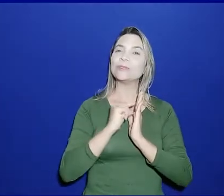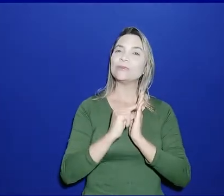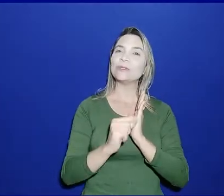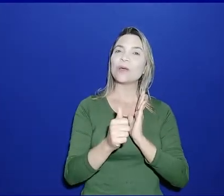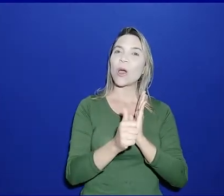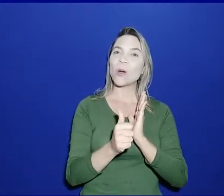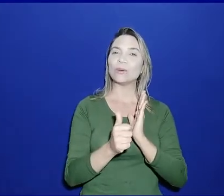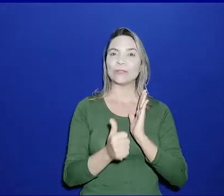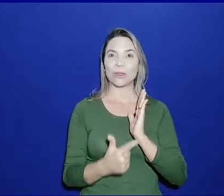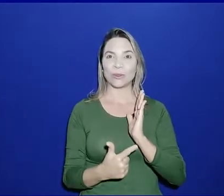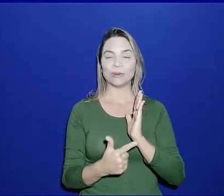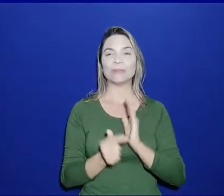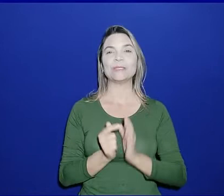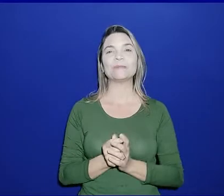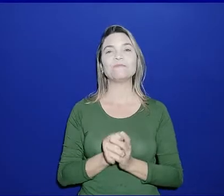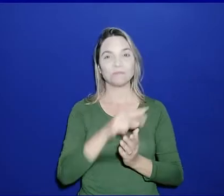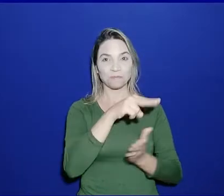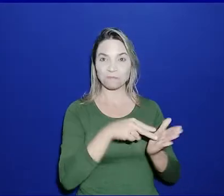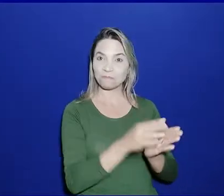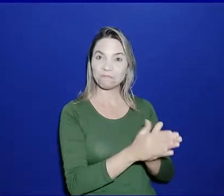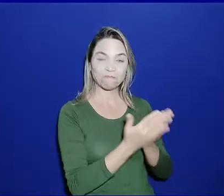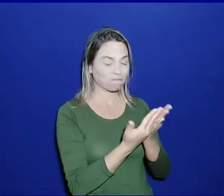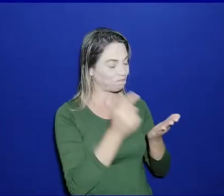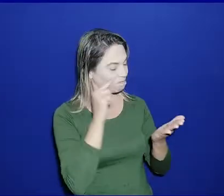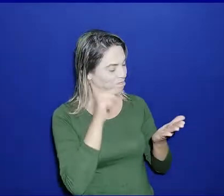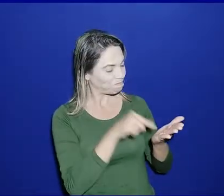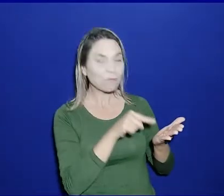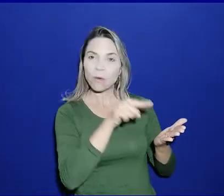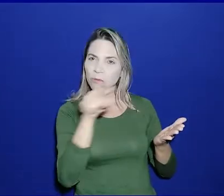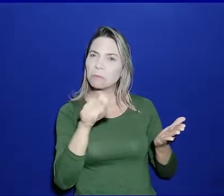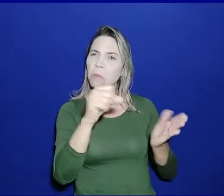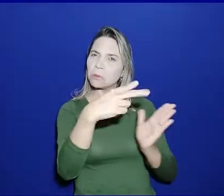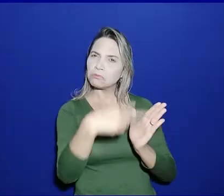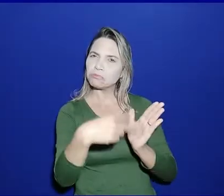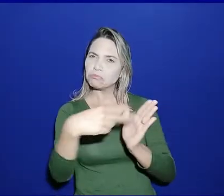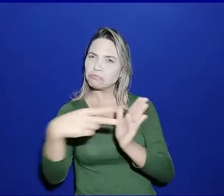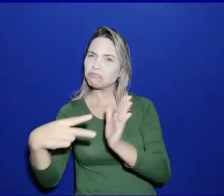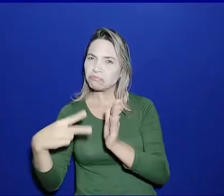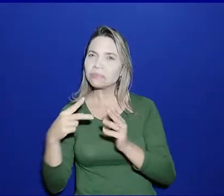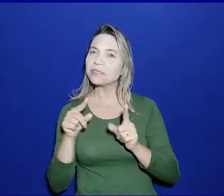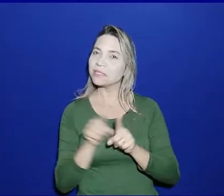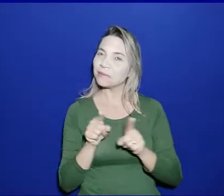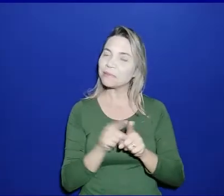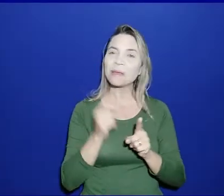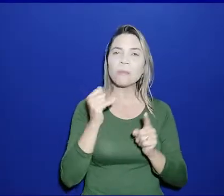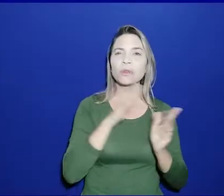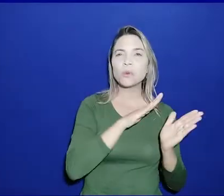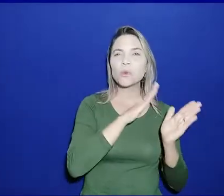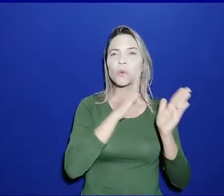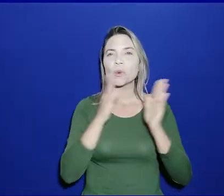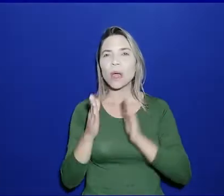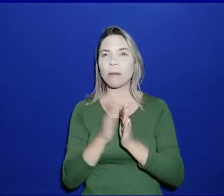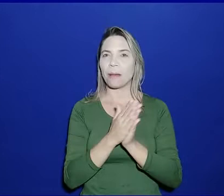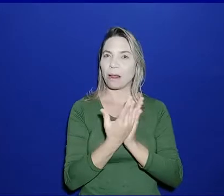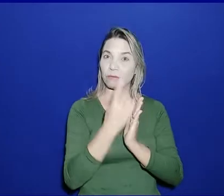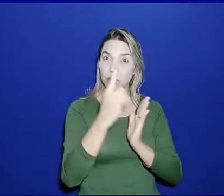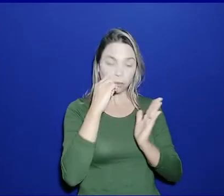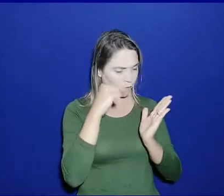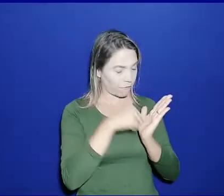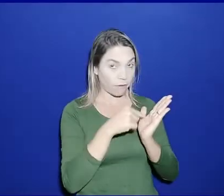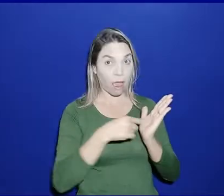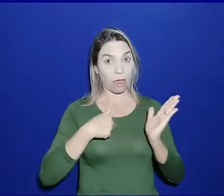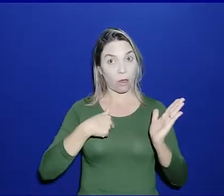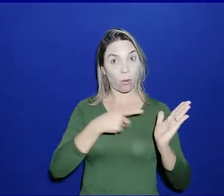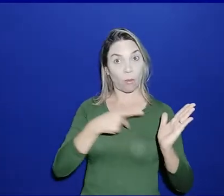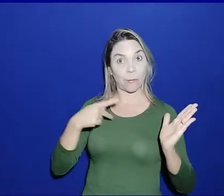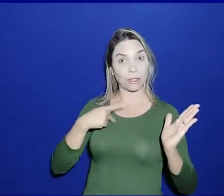versos 11 e 12. Abra sua Bíblia, acompanhe durante toda a exposição da palavra de Deus. Confira se